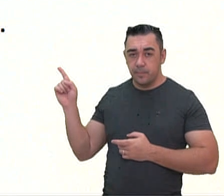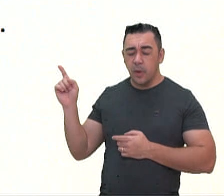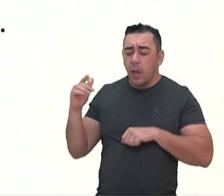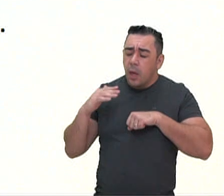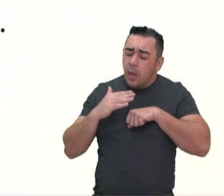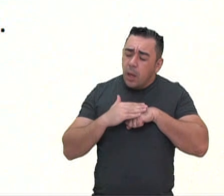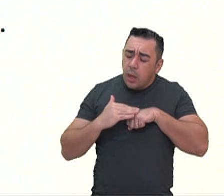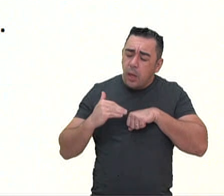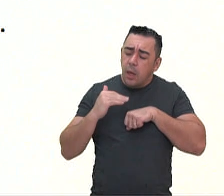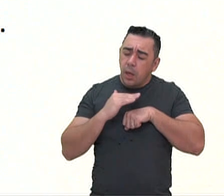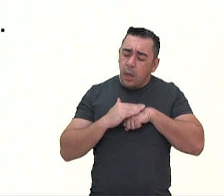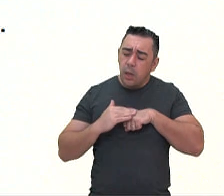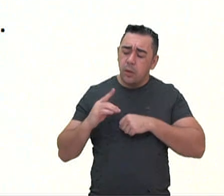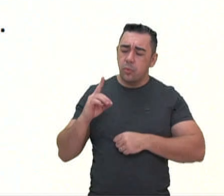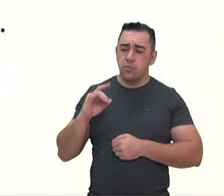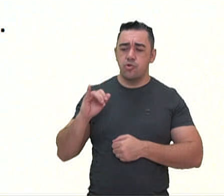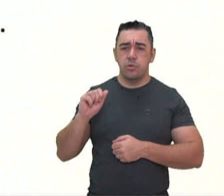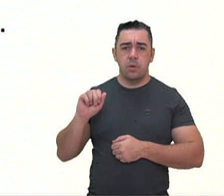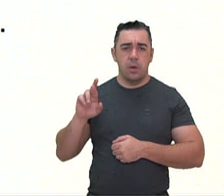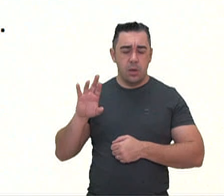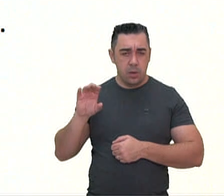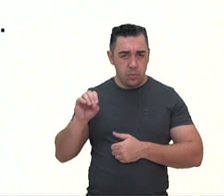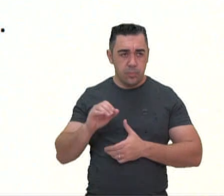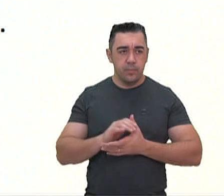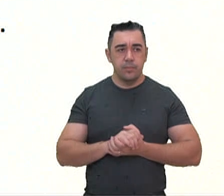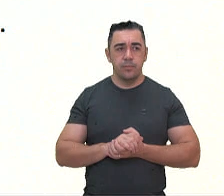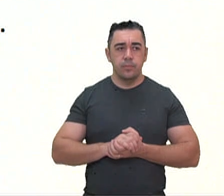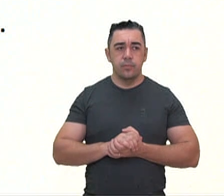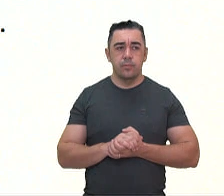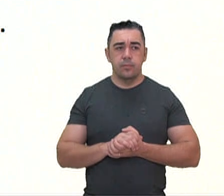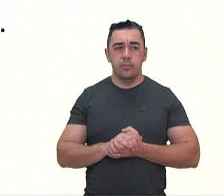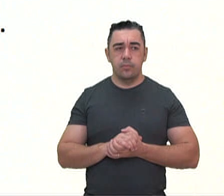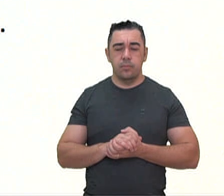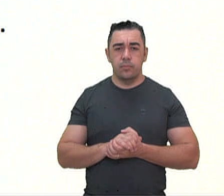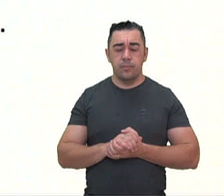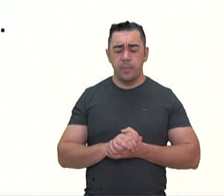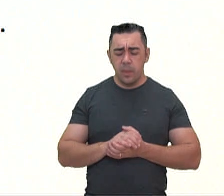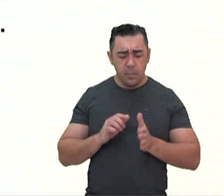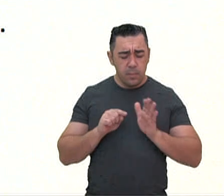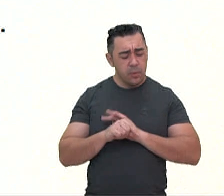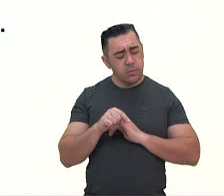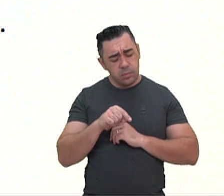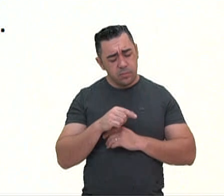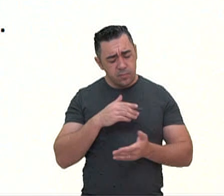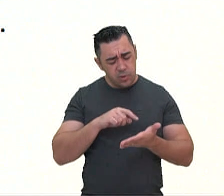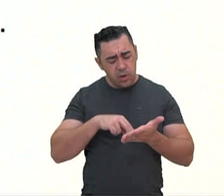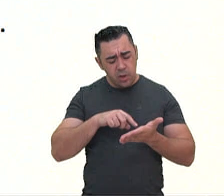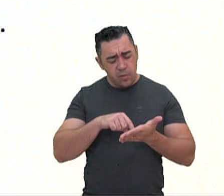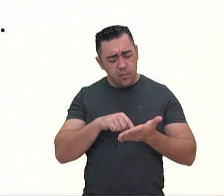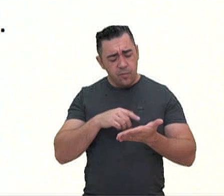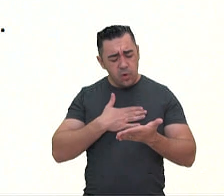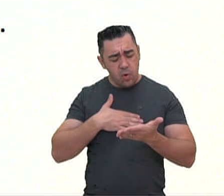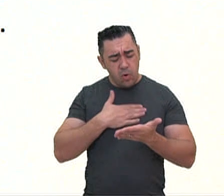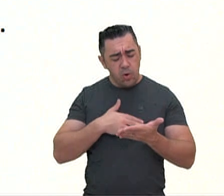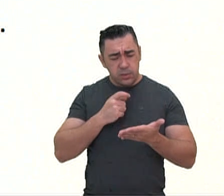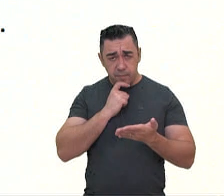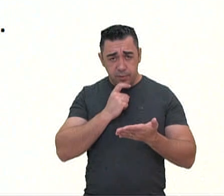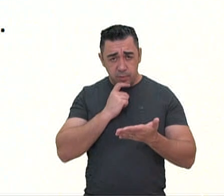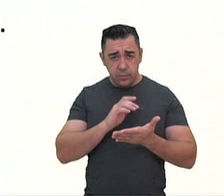e olha um vocativo que nós vamos falar na sequência. Querido diário, você gosta de